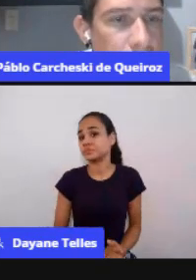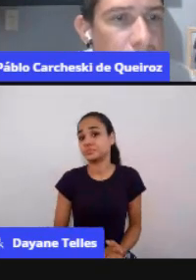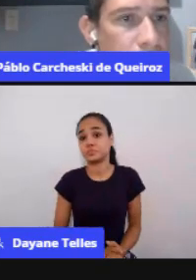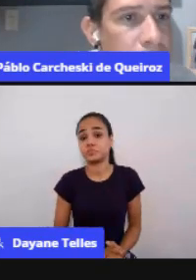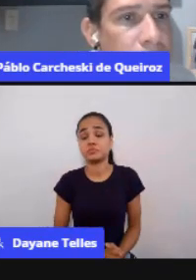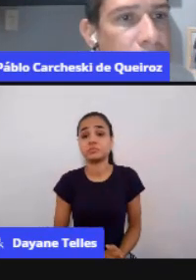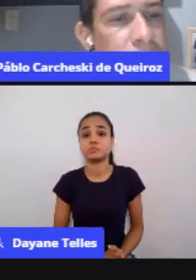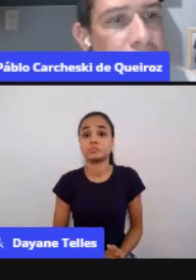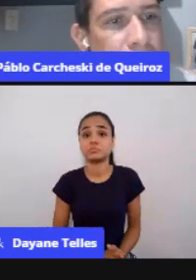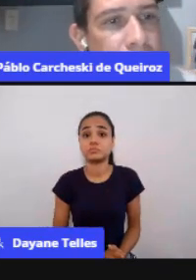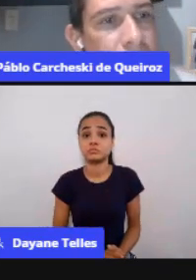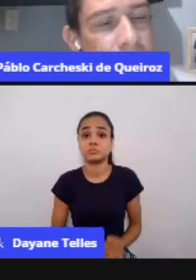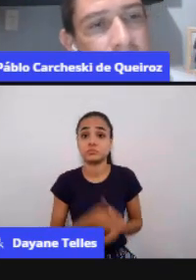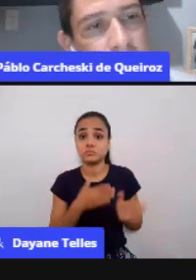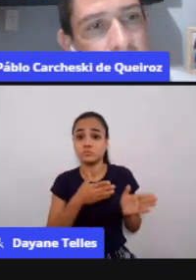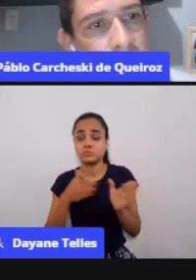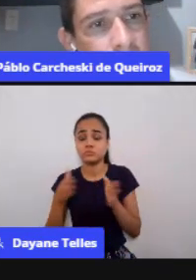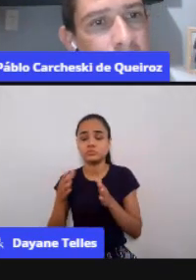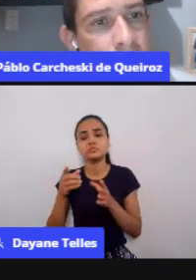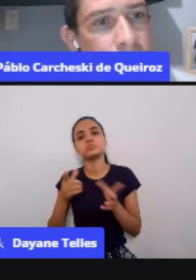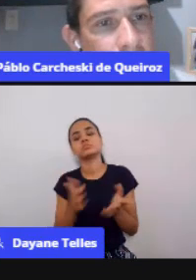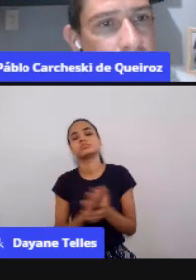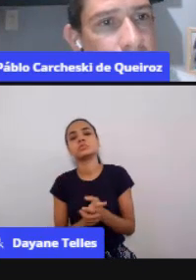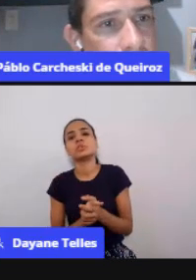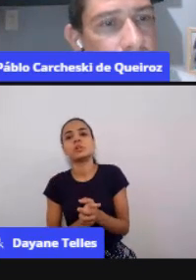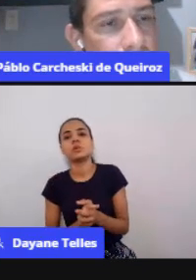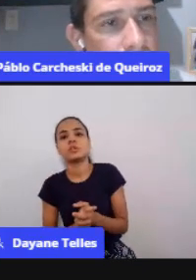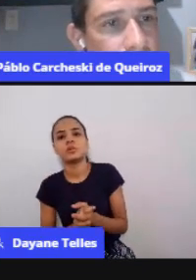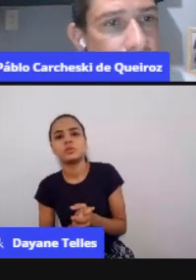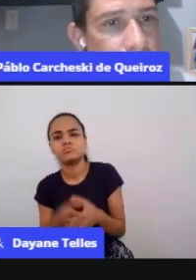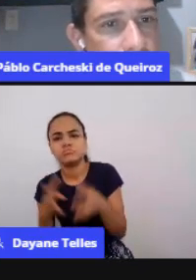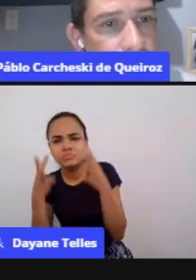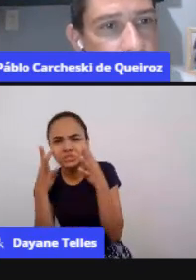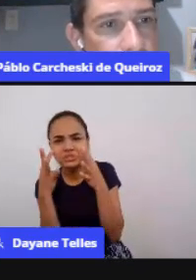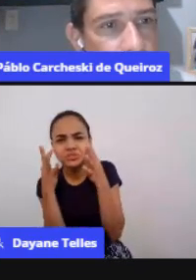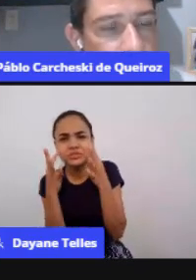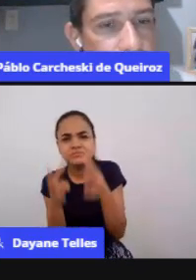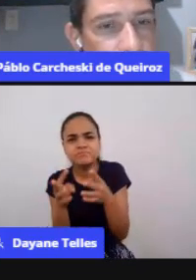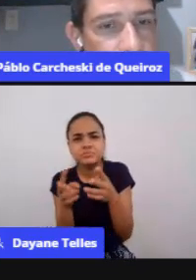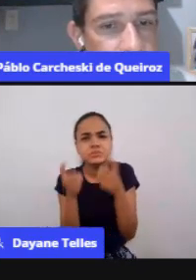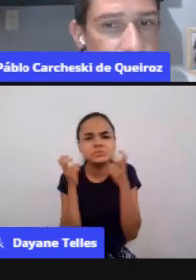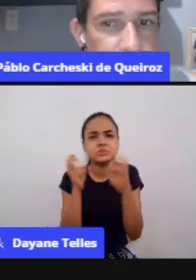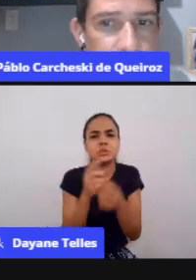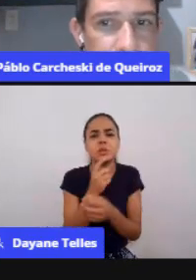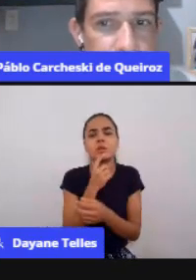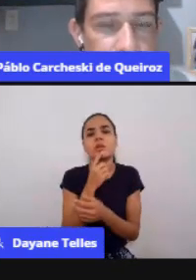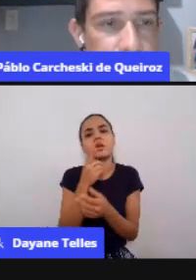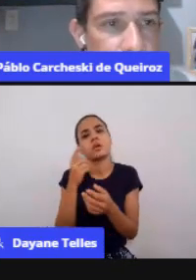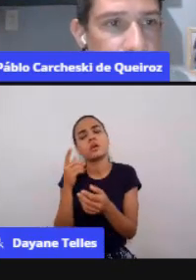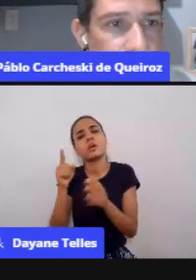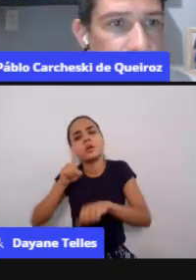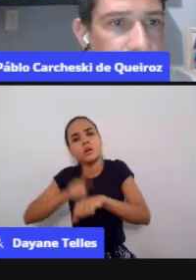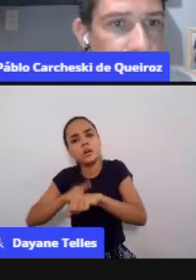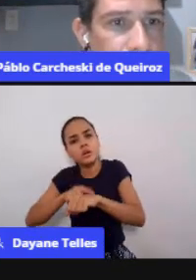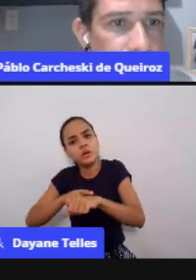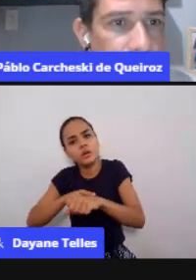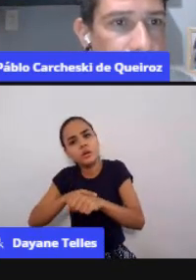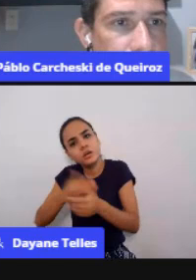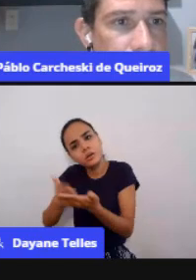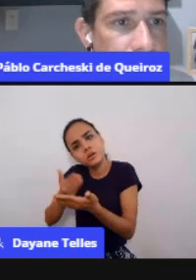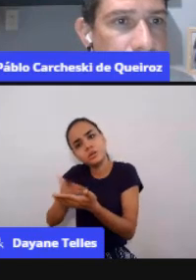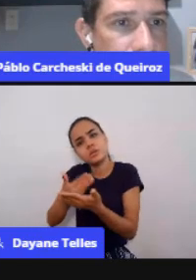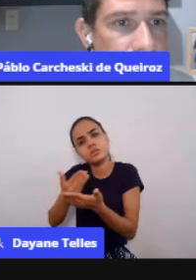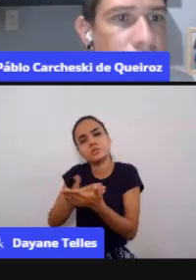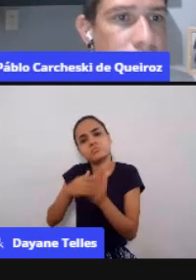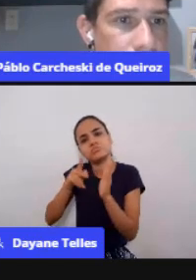Pablo, e aí me chama a atenção, por exemplo, assim, eu me lembro que quando nós estávamos planejando esse caderno, nós tivemos que corrigir para apresentar no 7º